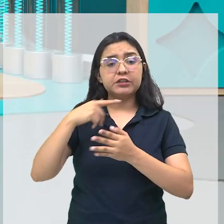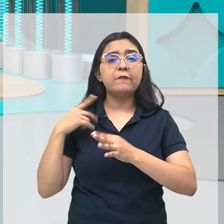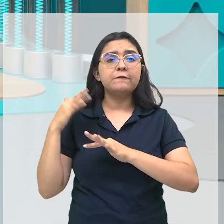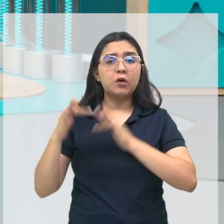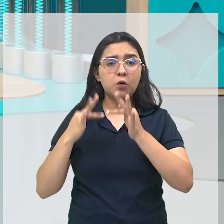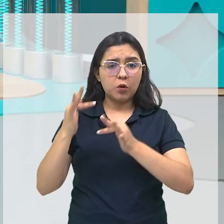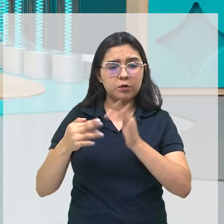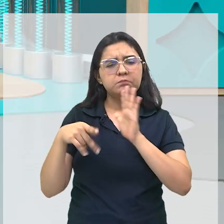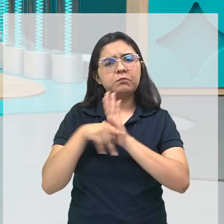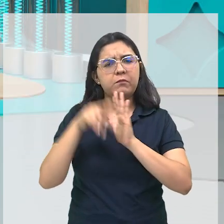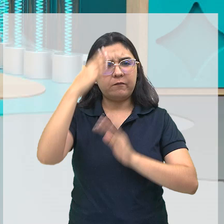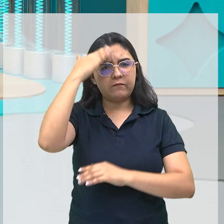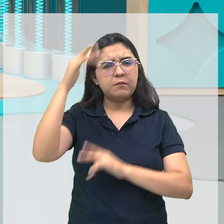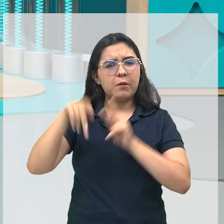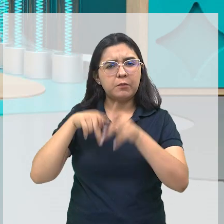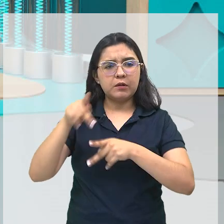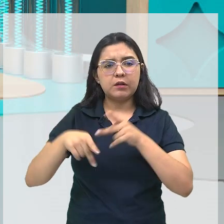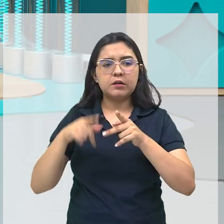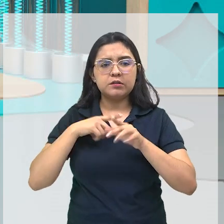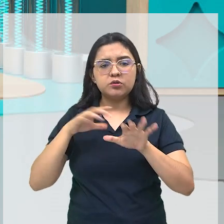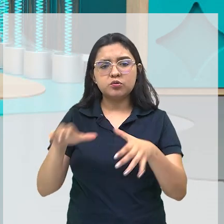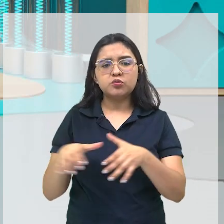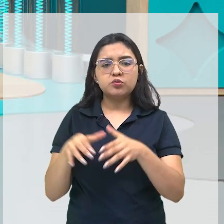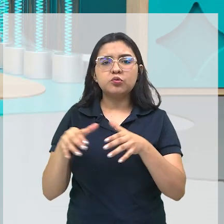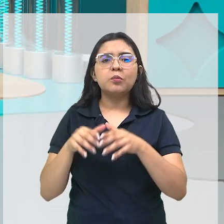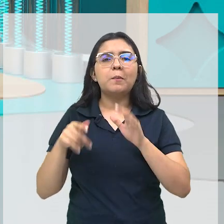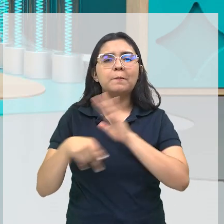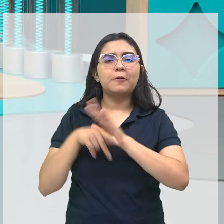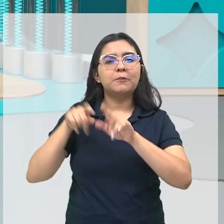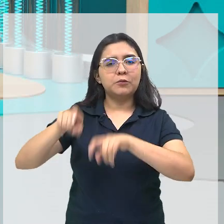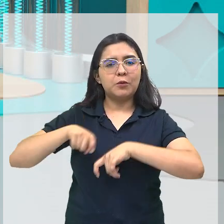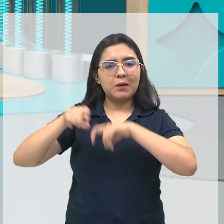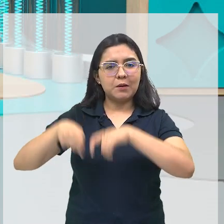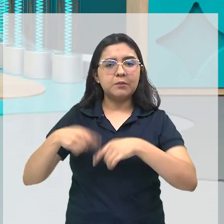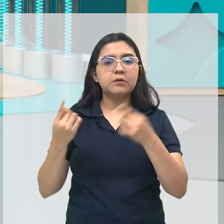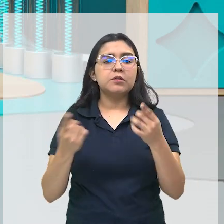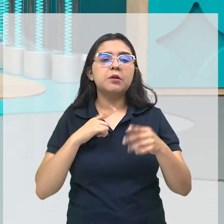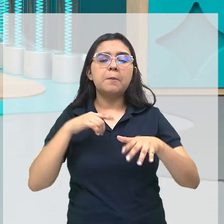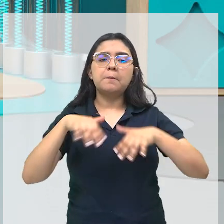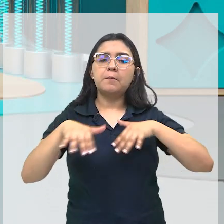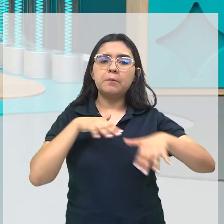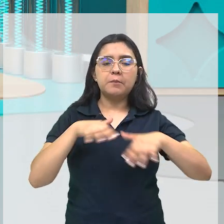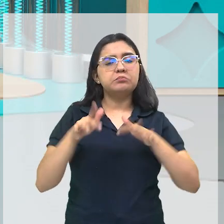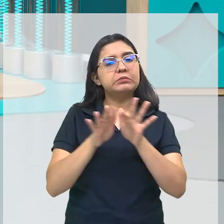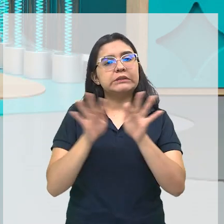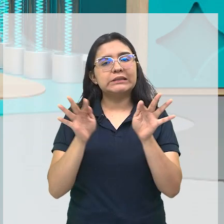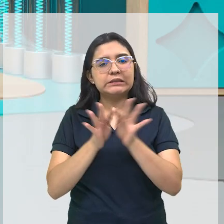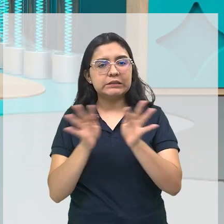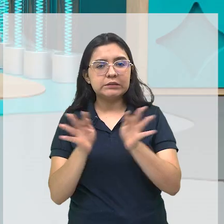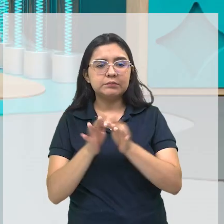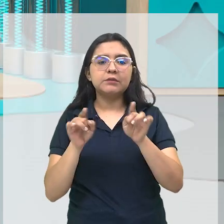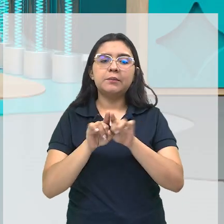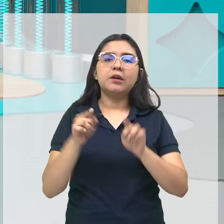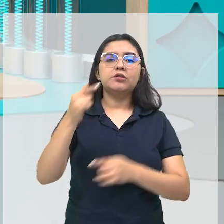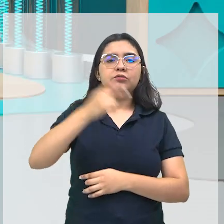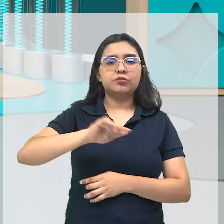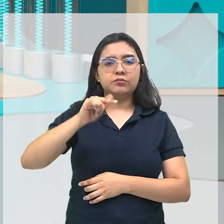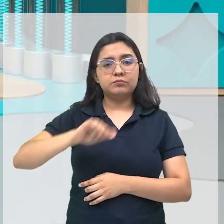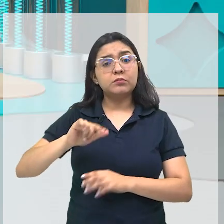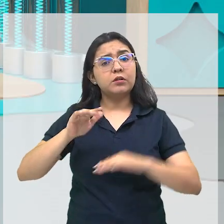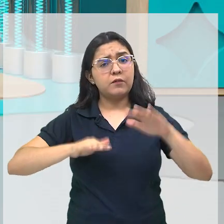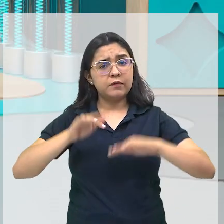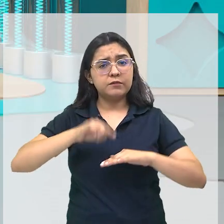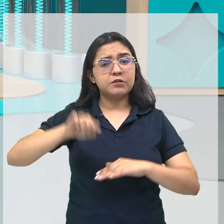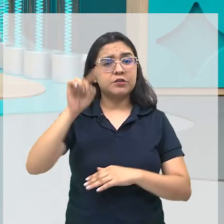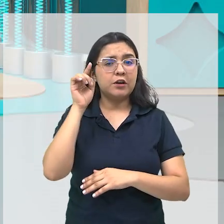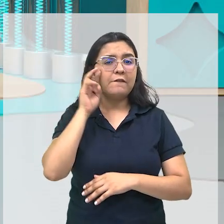que eram populares entre as classes mais camponesas. Essas danças, elas incluíam movimentos simples e repetitivos. Talvez vocês já